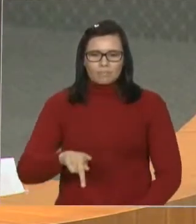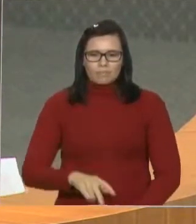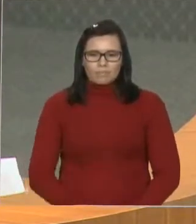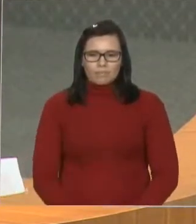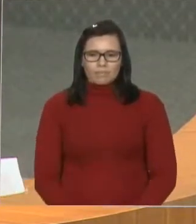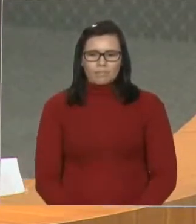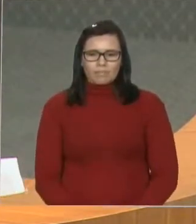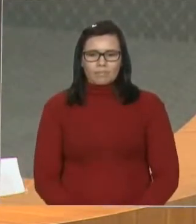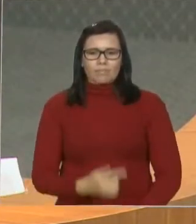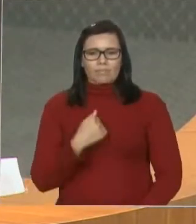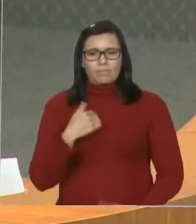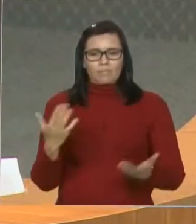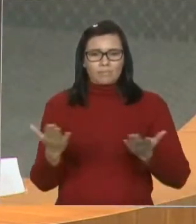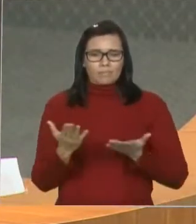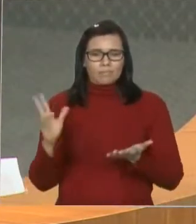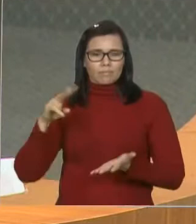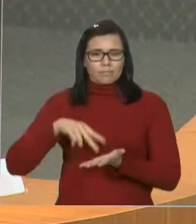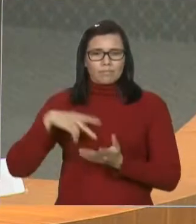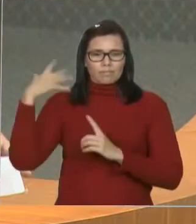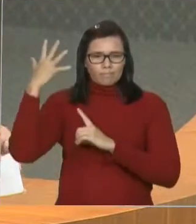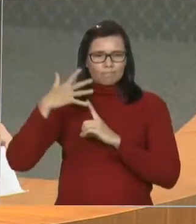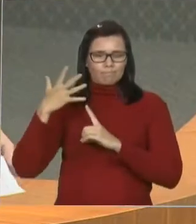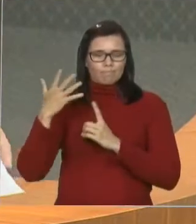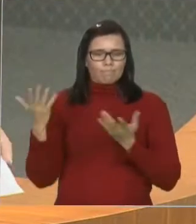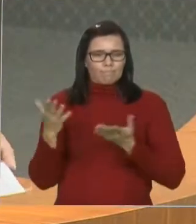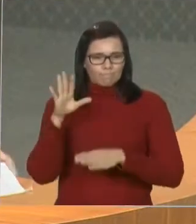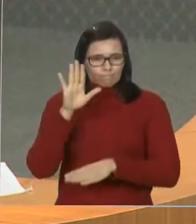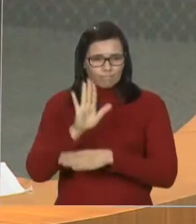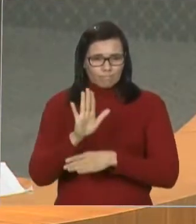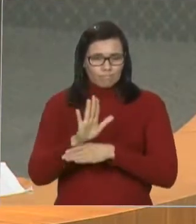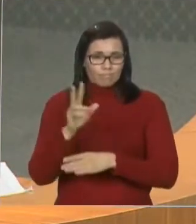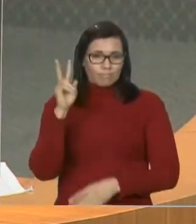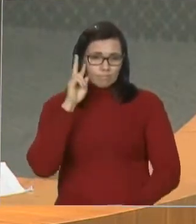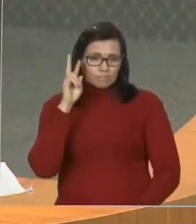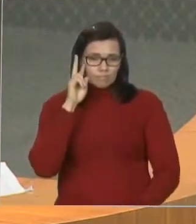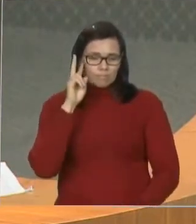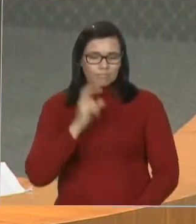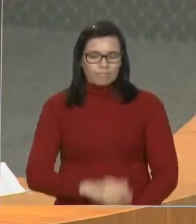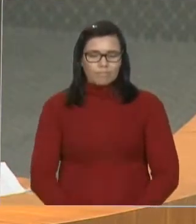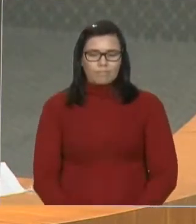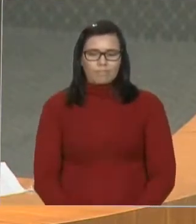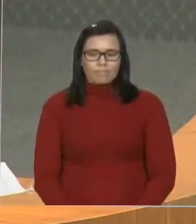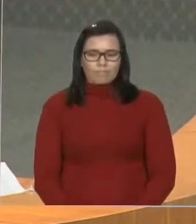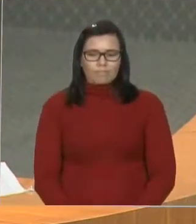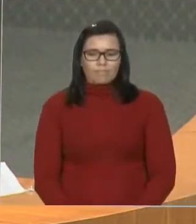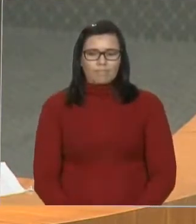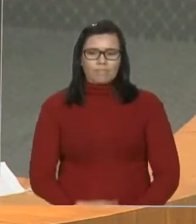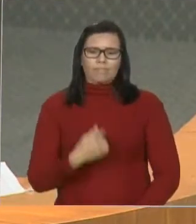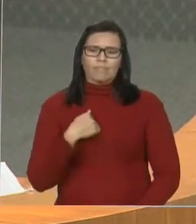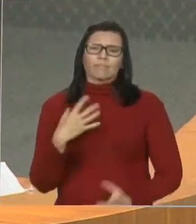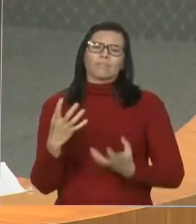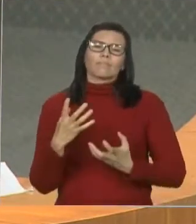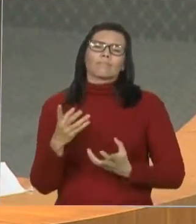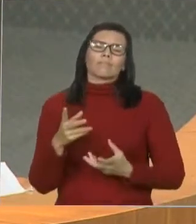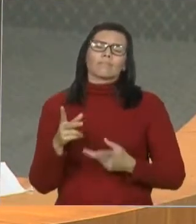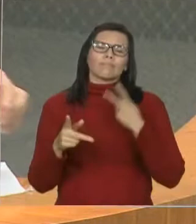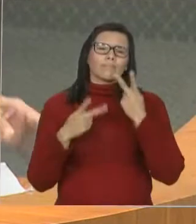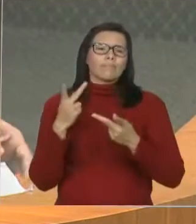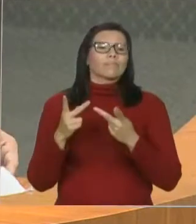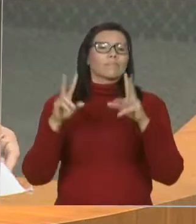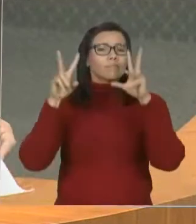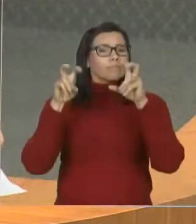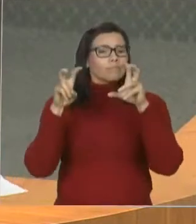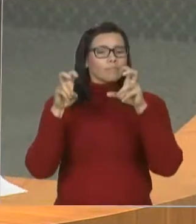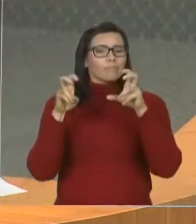o que me traz à tribuna da Assembleia Legislativa na tarde desta segunda-feira é para falar sobre o concurso da Polícia Militar.